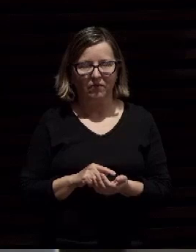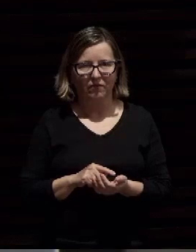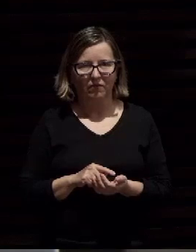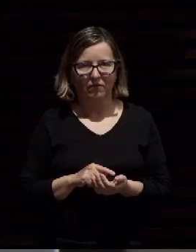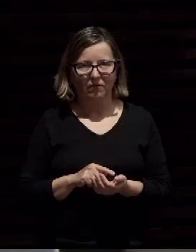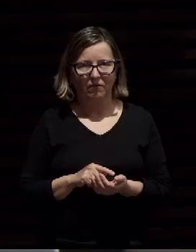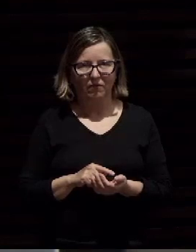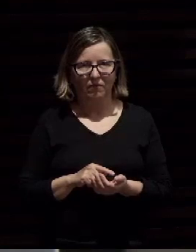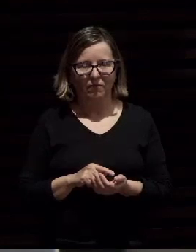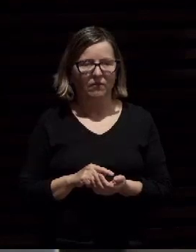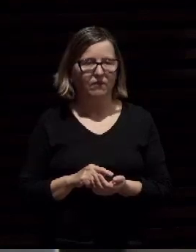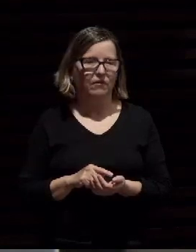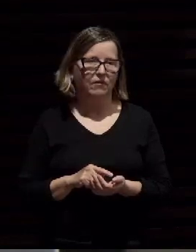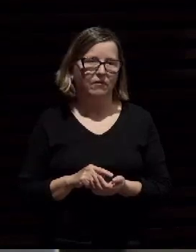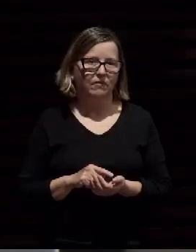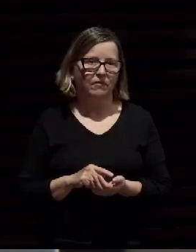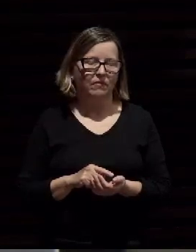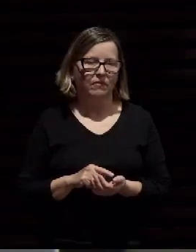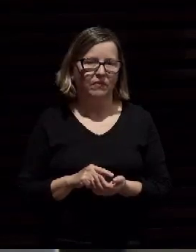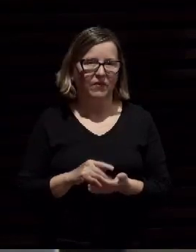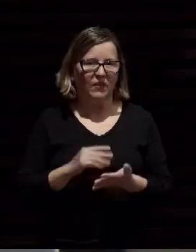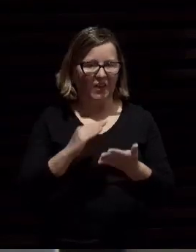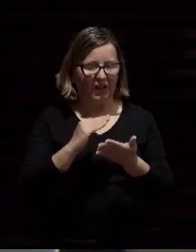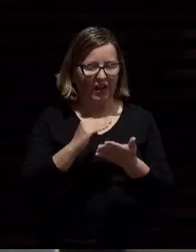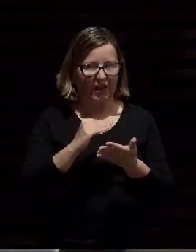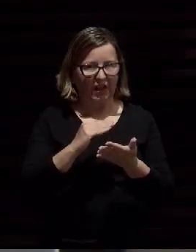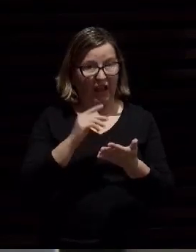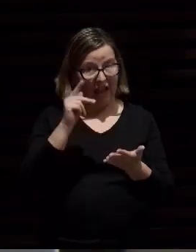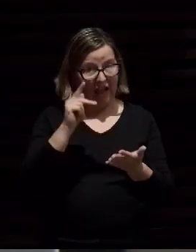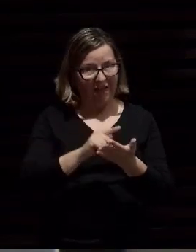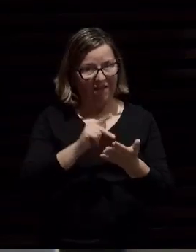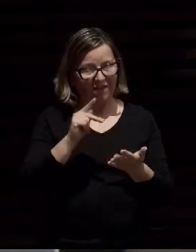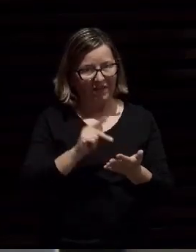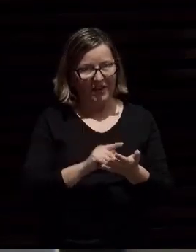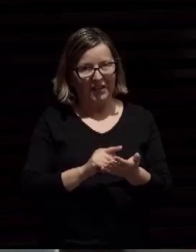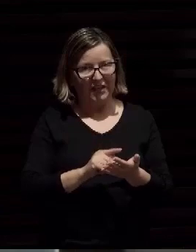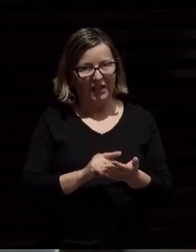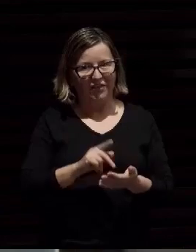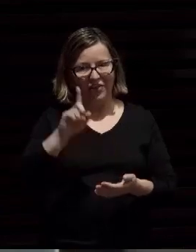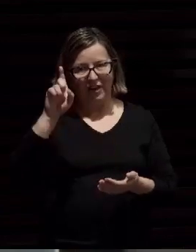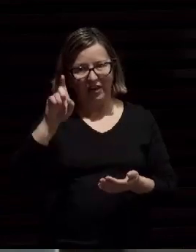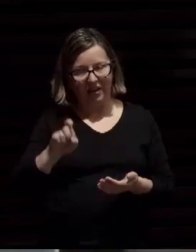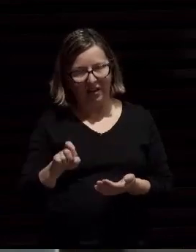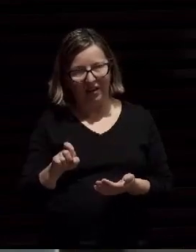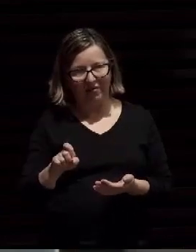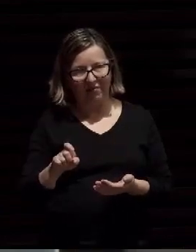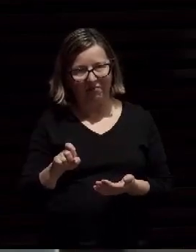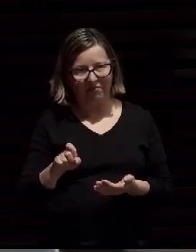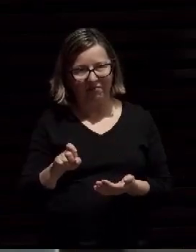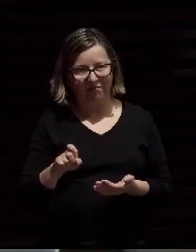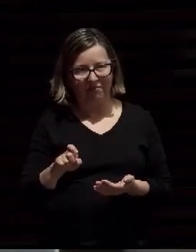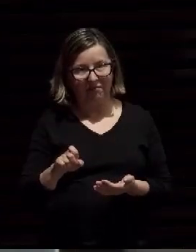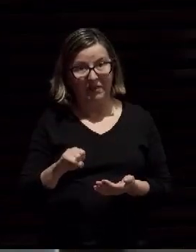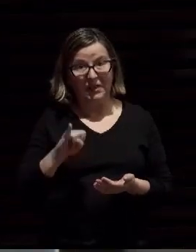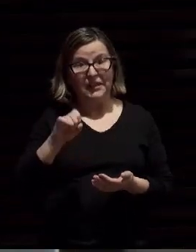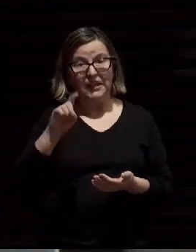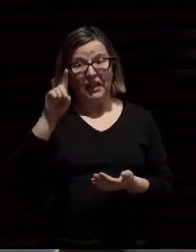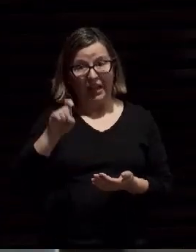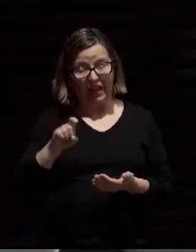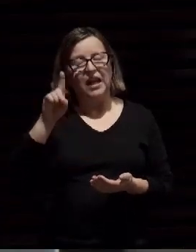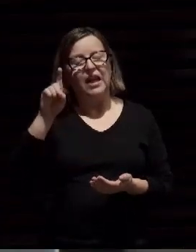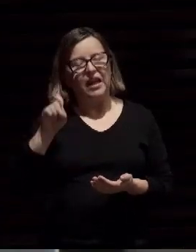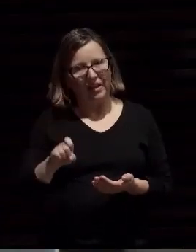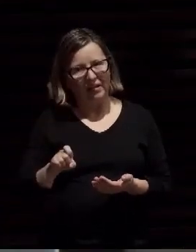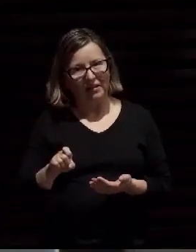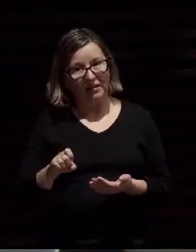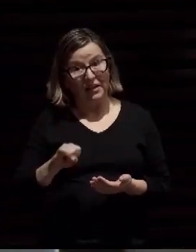verdade, pois essa não tem partido. A verdade é. O que é, é. E o que não é,